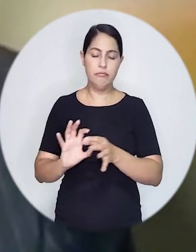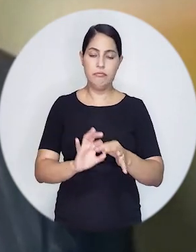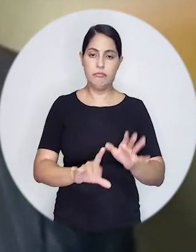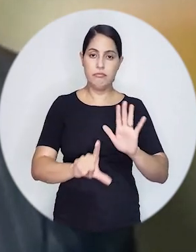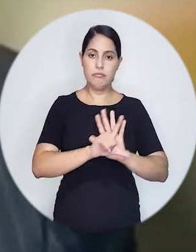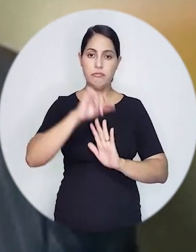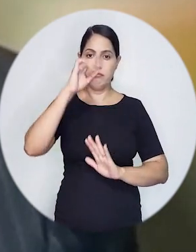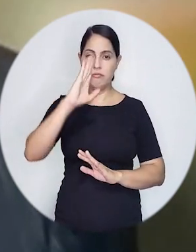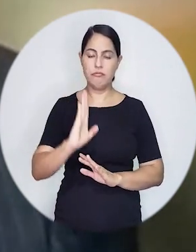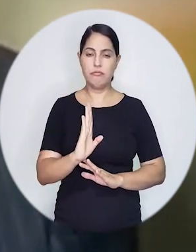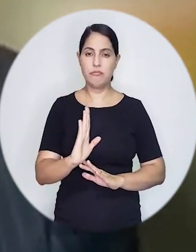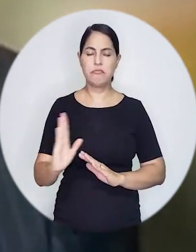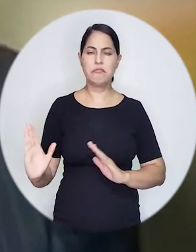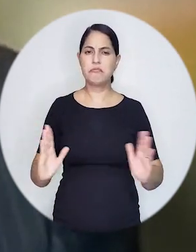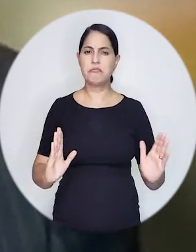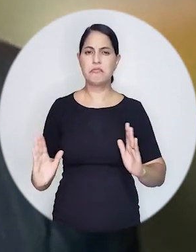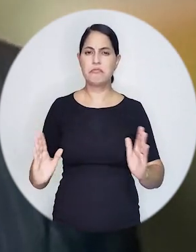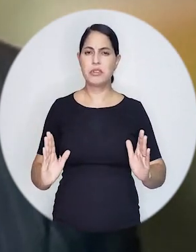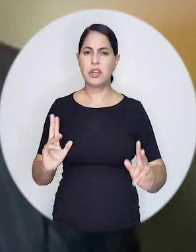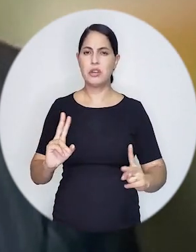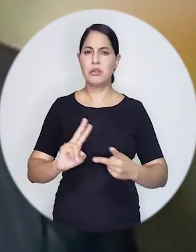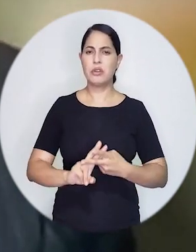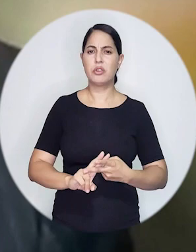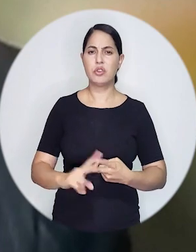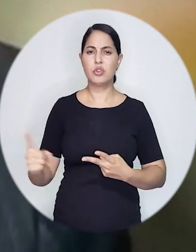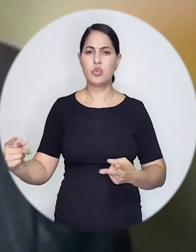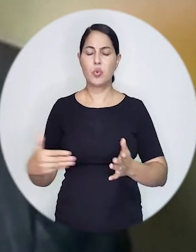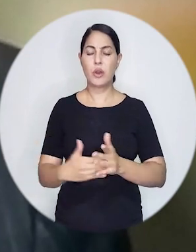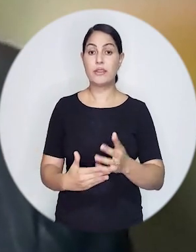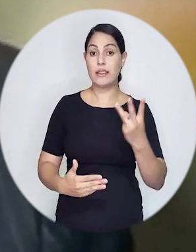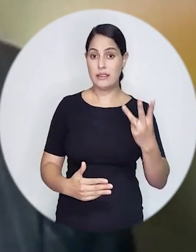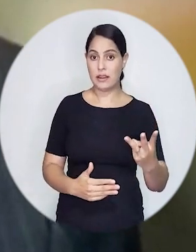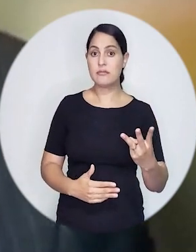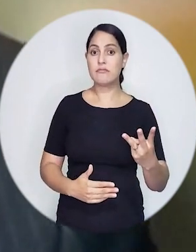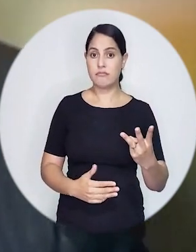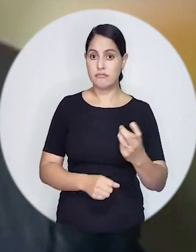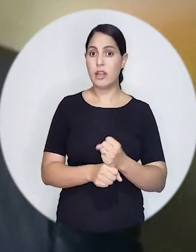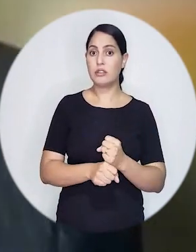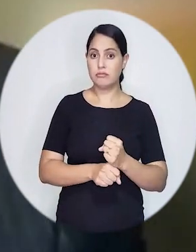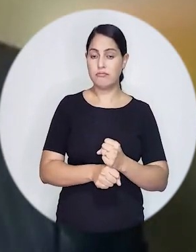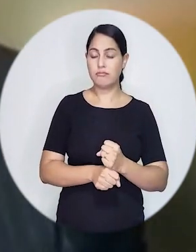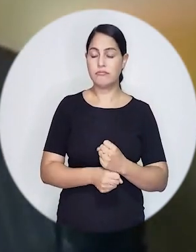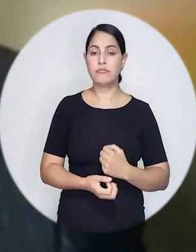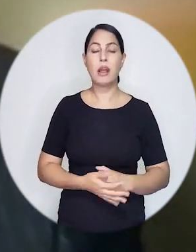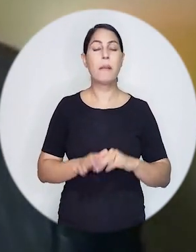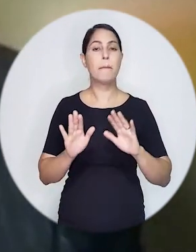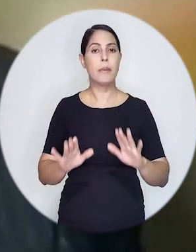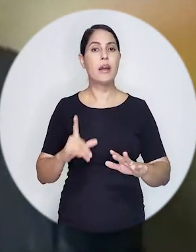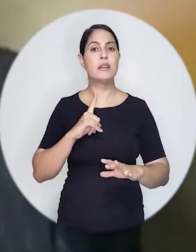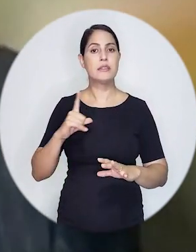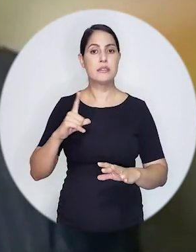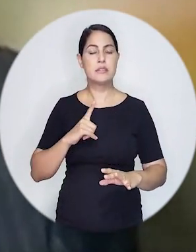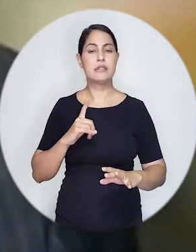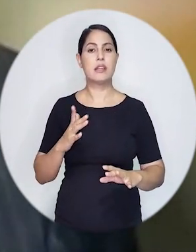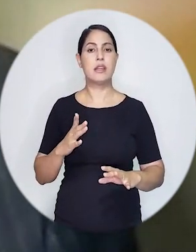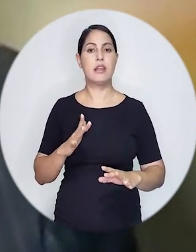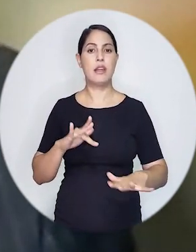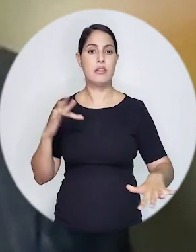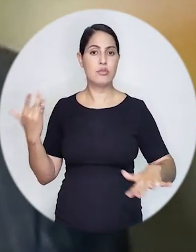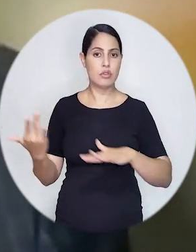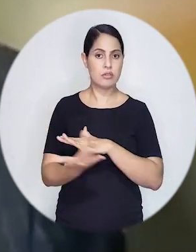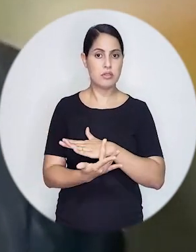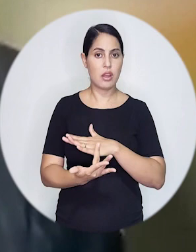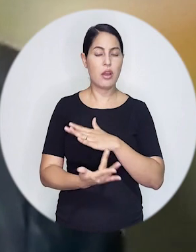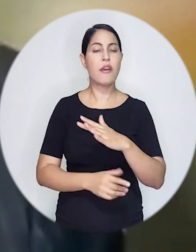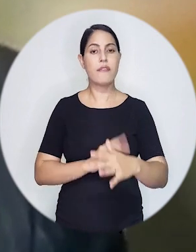que de acordo com a legislação brasileira, ele vai de 1 ano a 3 anos, e se for cometido por meio de